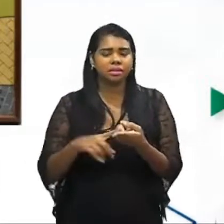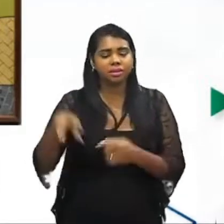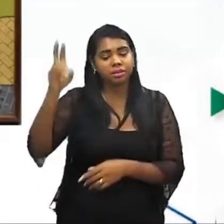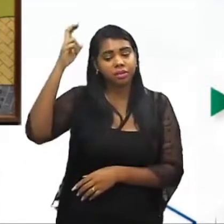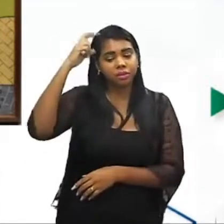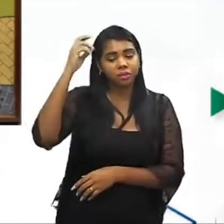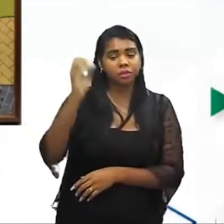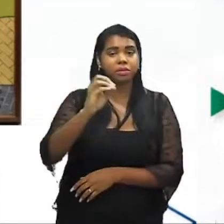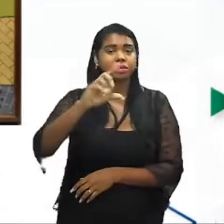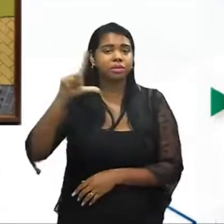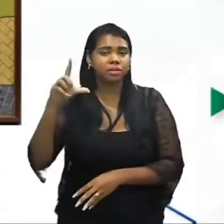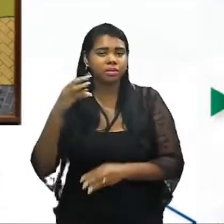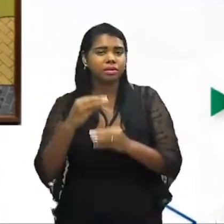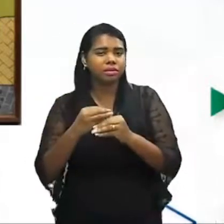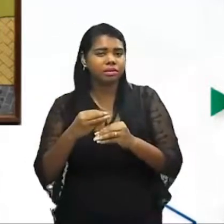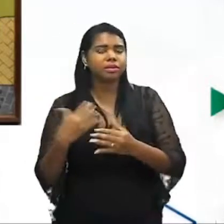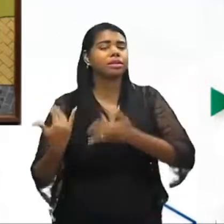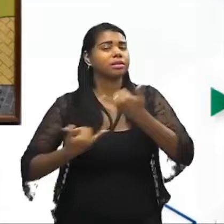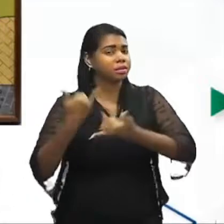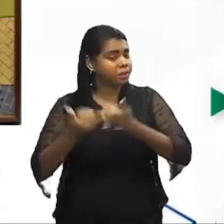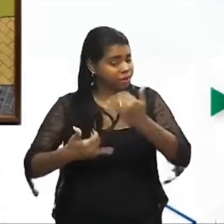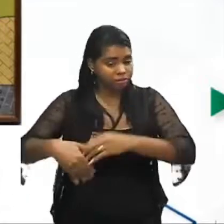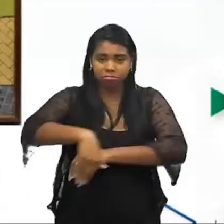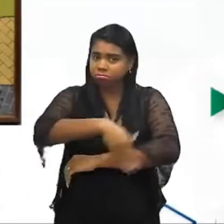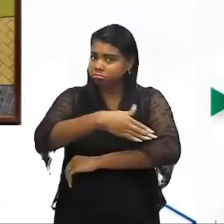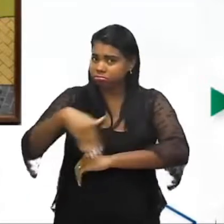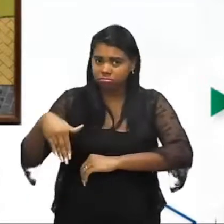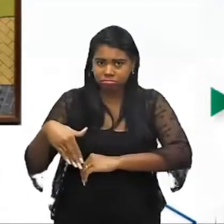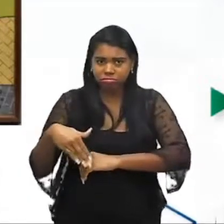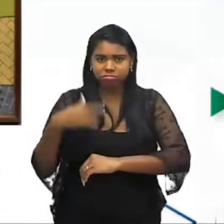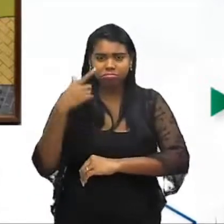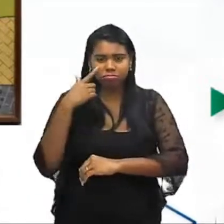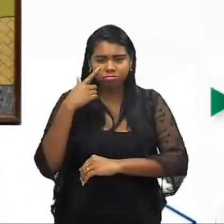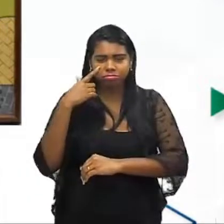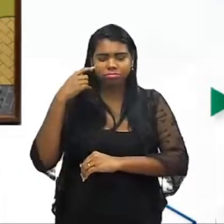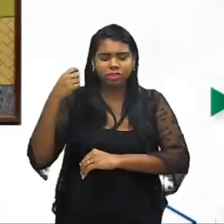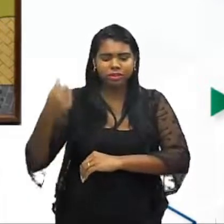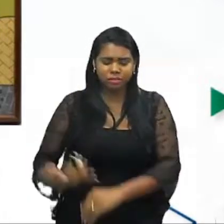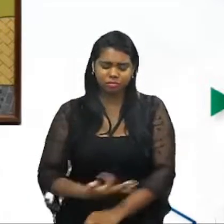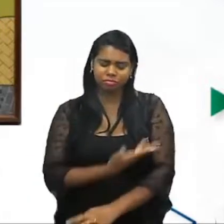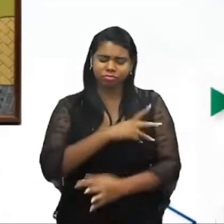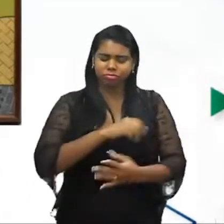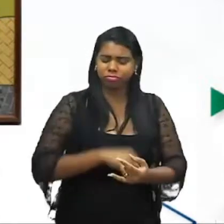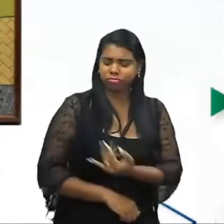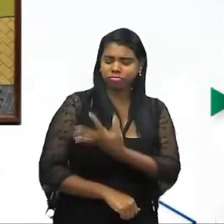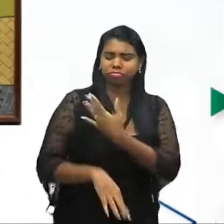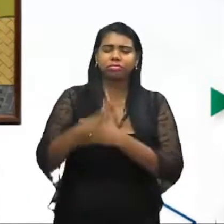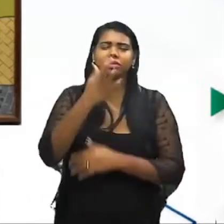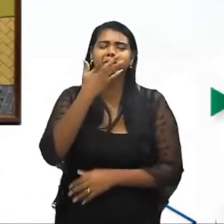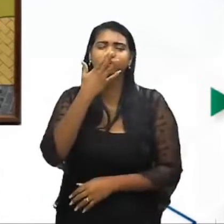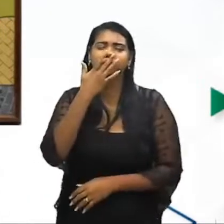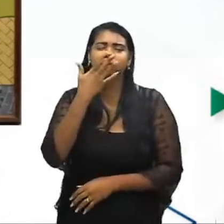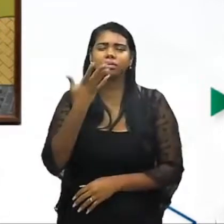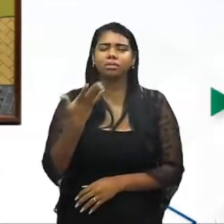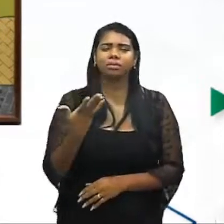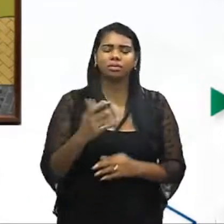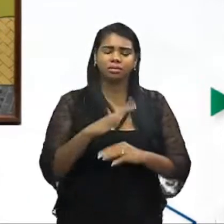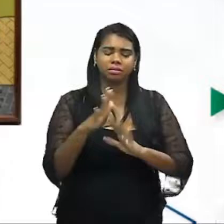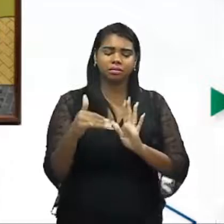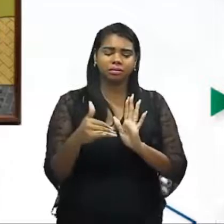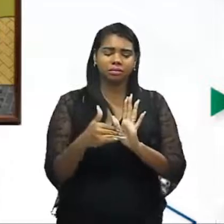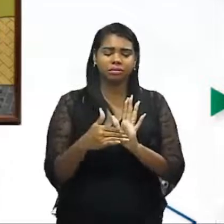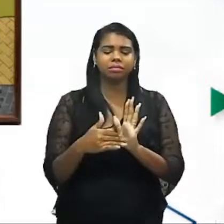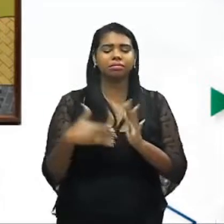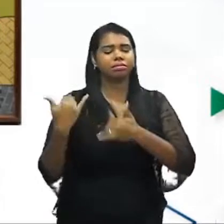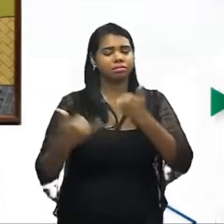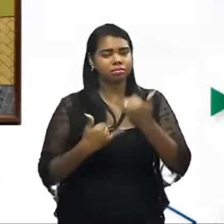de Olinda. É uma brincadeira de rua, então o Bajado traz essa emoção, essa cor, todos esses elementos